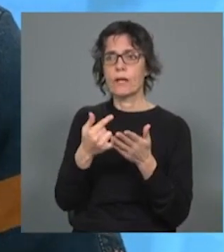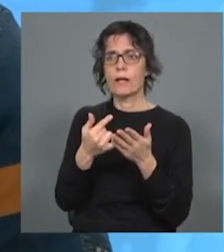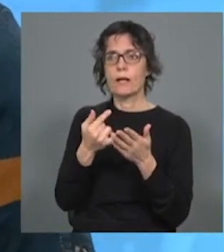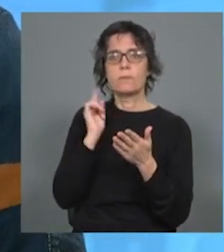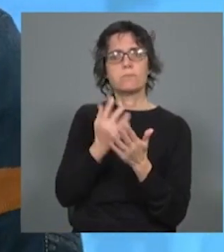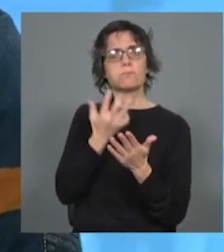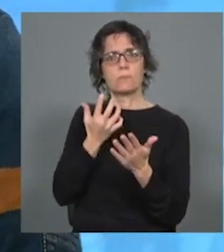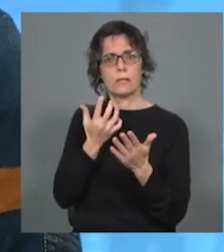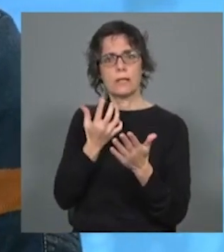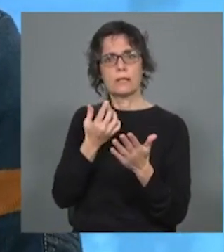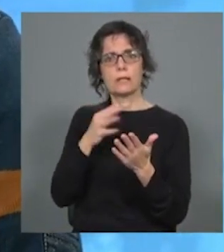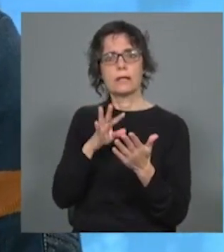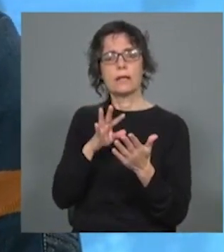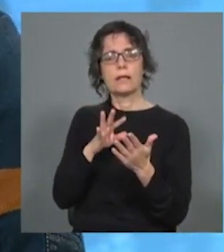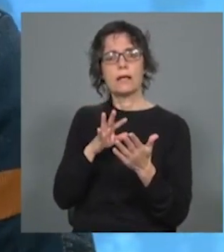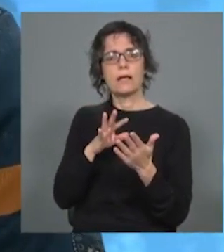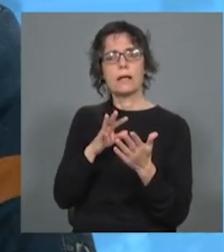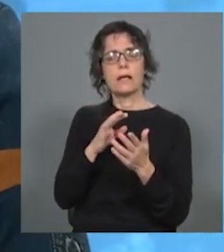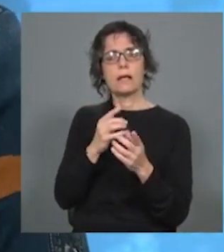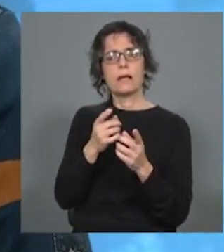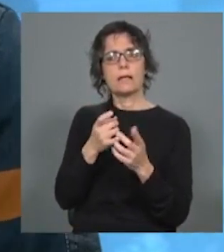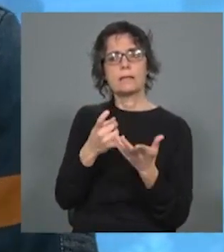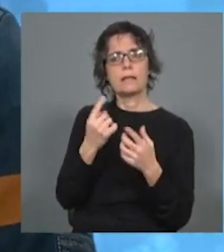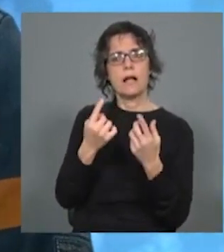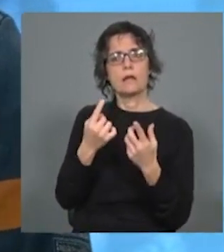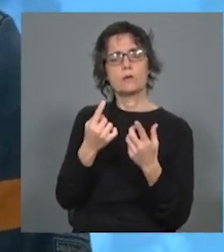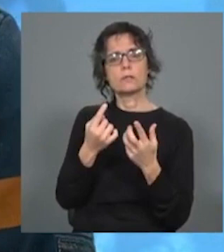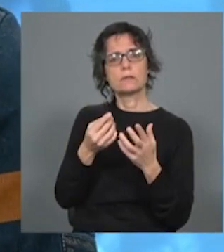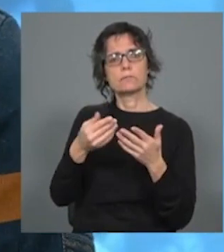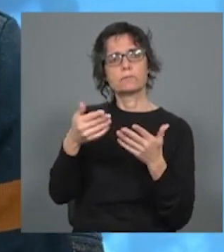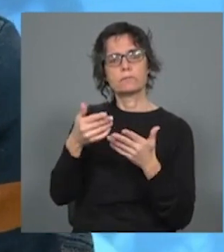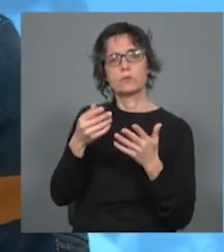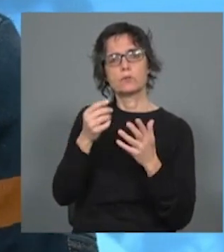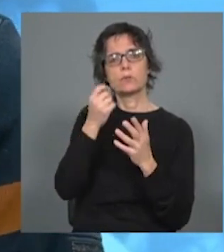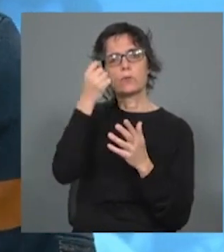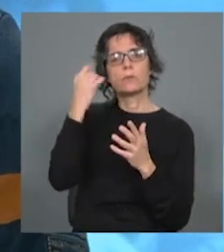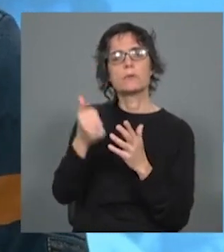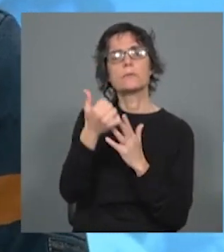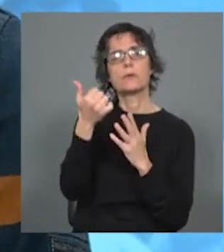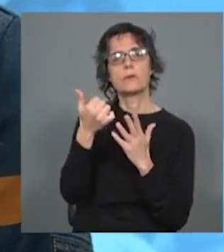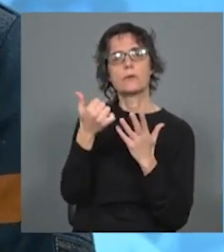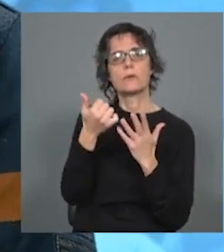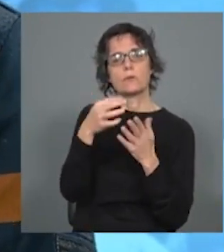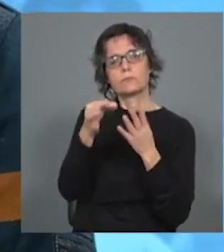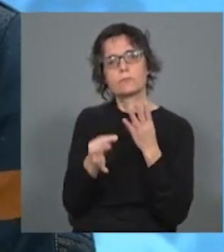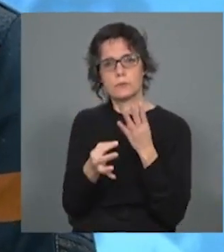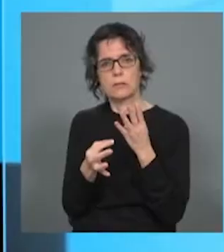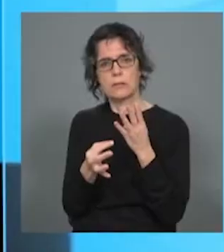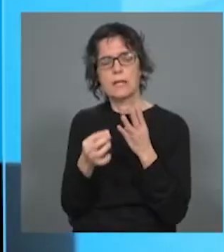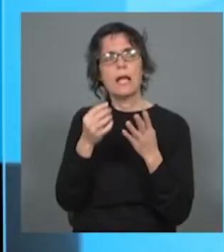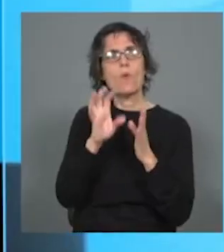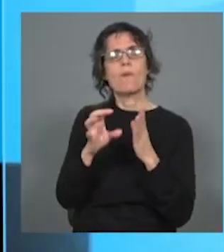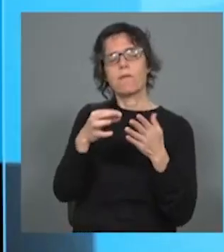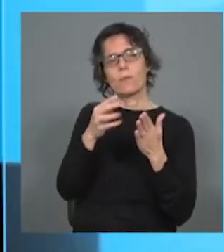que ajude a compreender os detalhes e a dar vida àquele próprio edifício, àquele próprio monumento, como um guia o